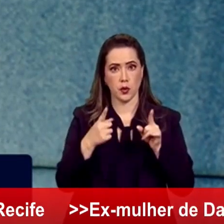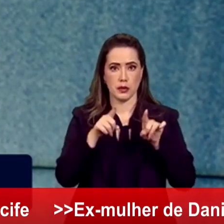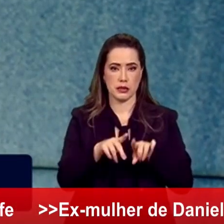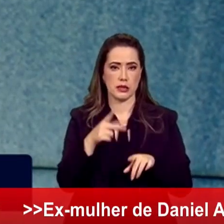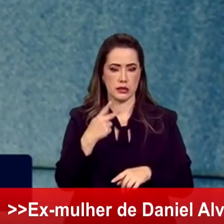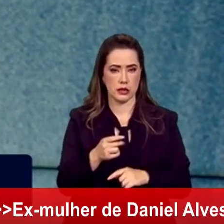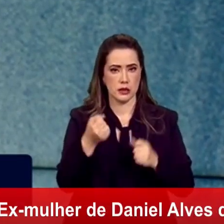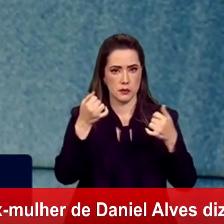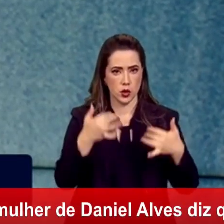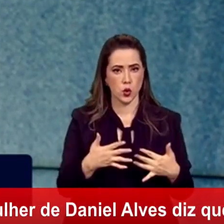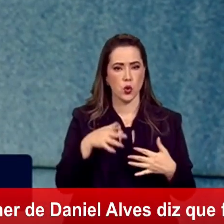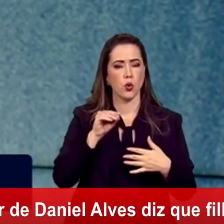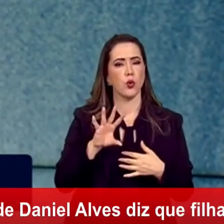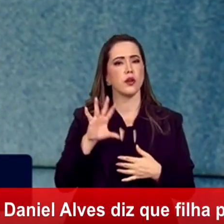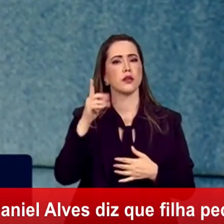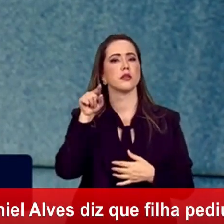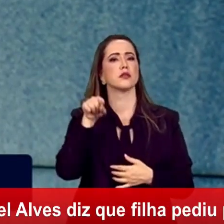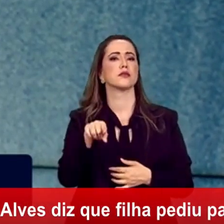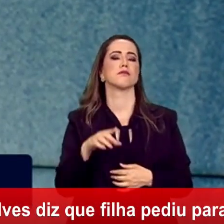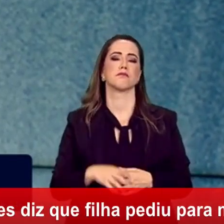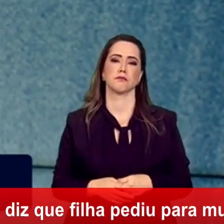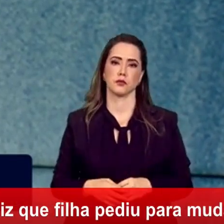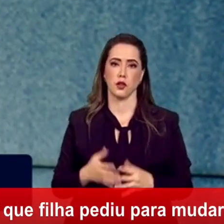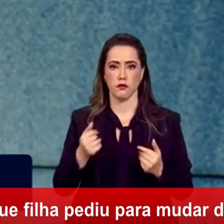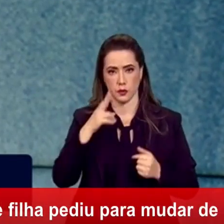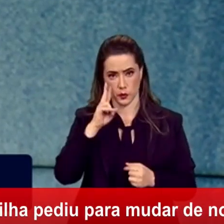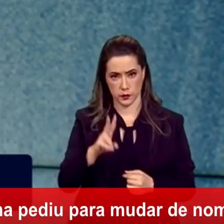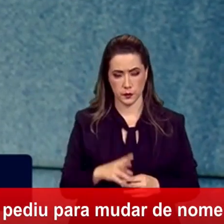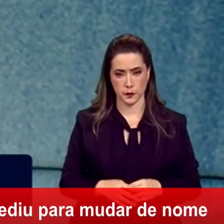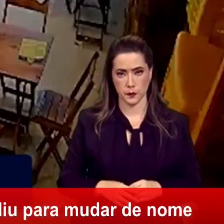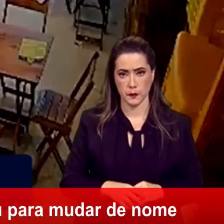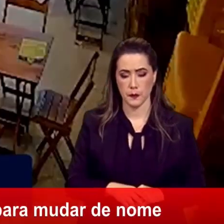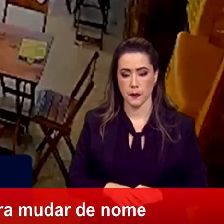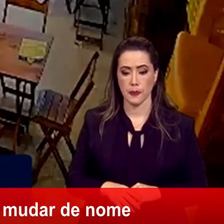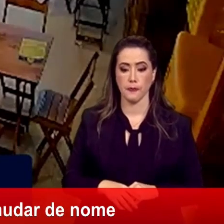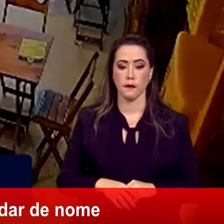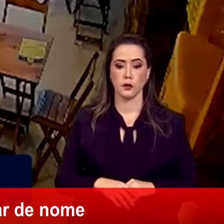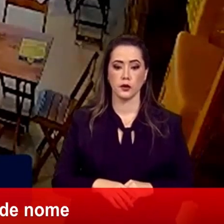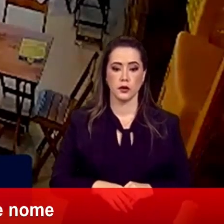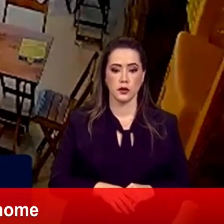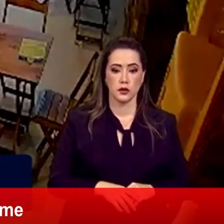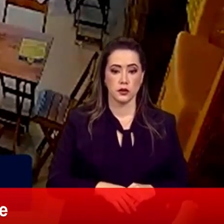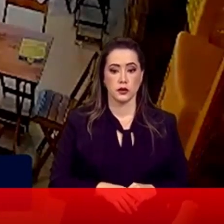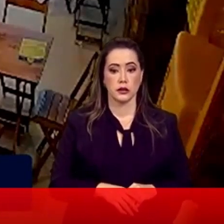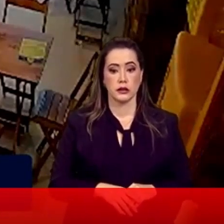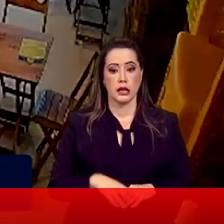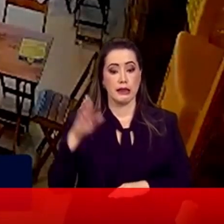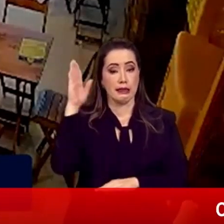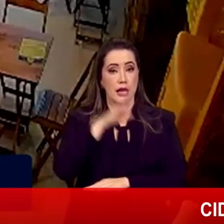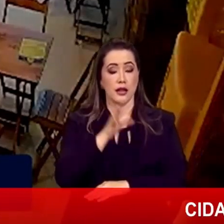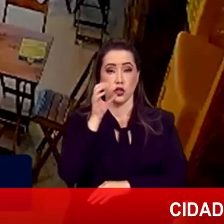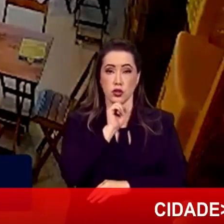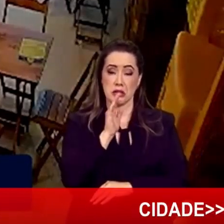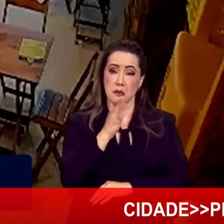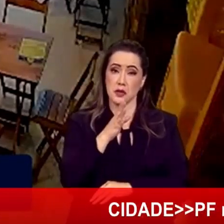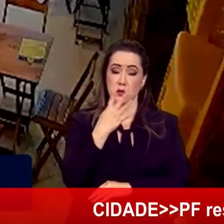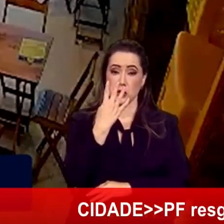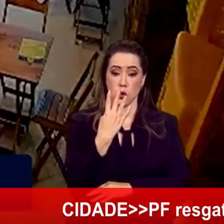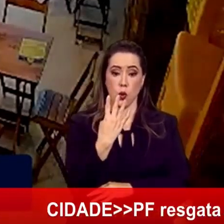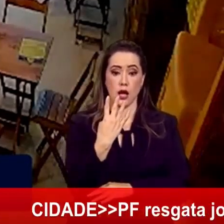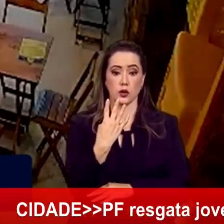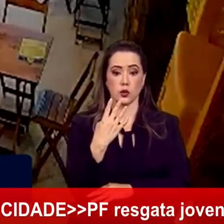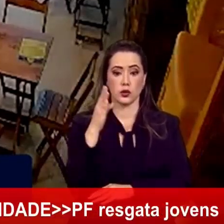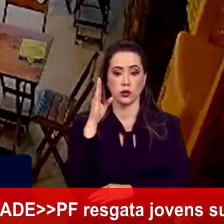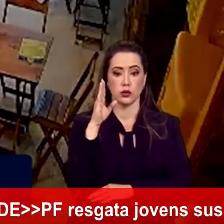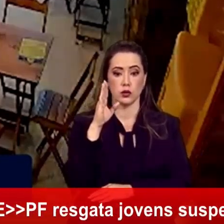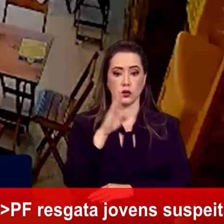fez um registro explicando um pouco sobre o que aconteceu por lá. Olha só. Foi na tarde de sábado, por volta das 4 horas,